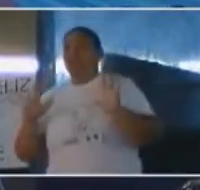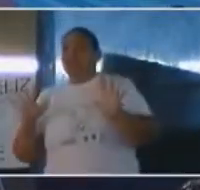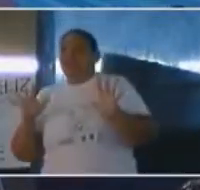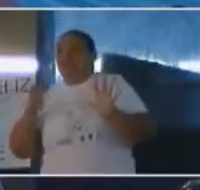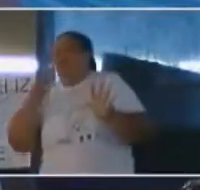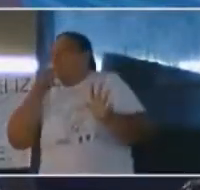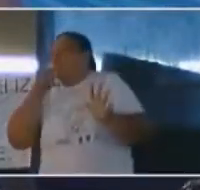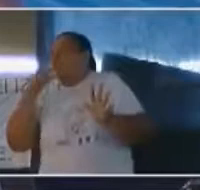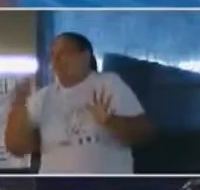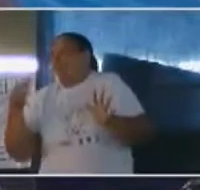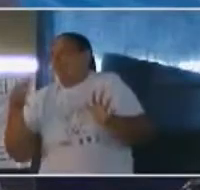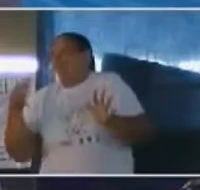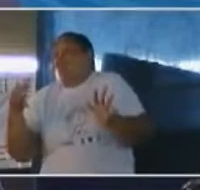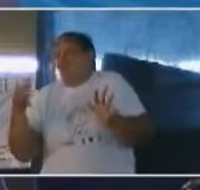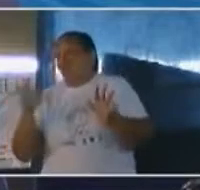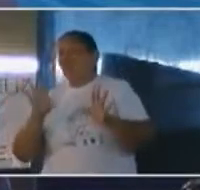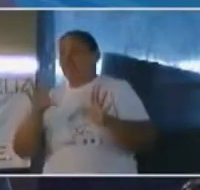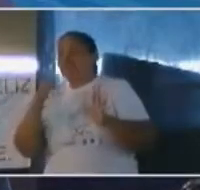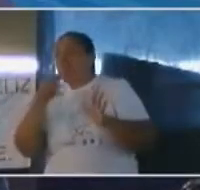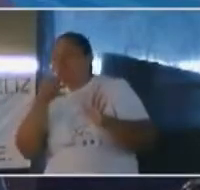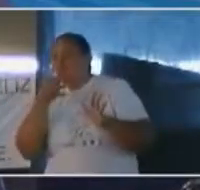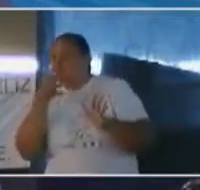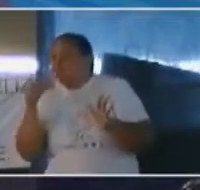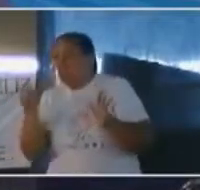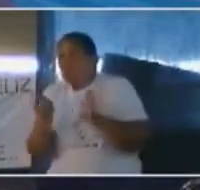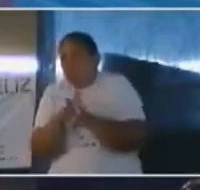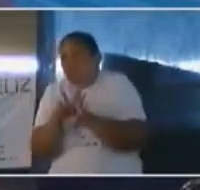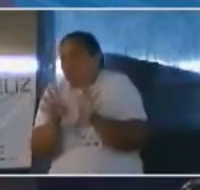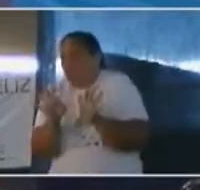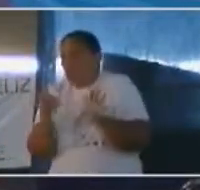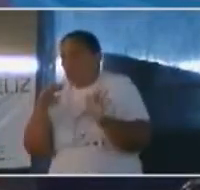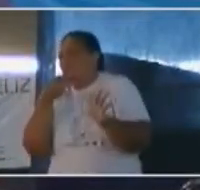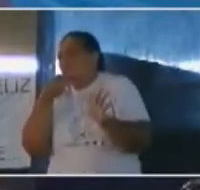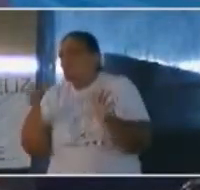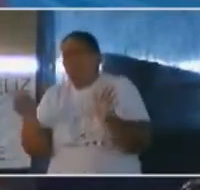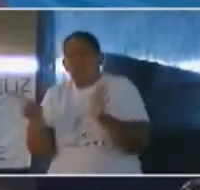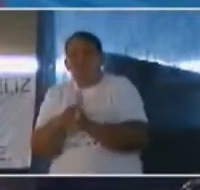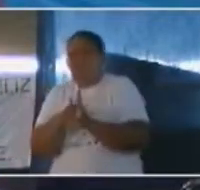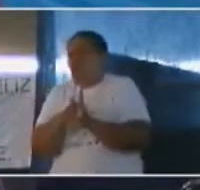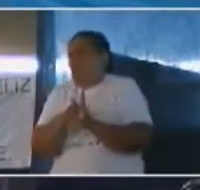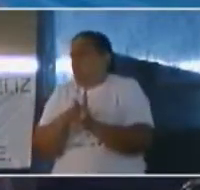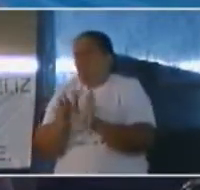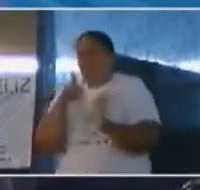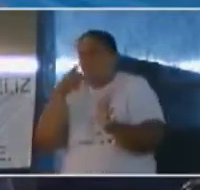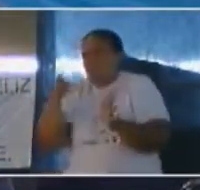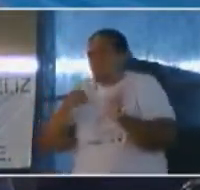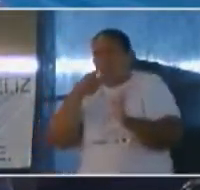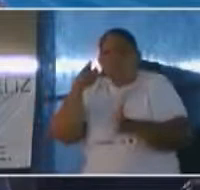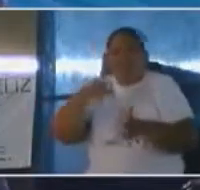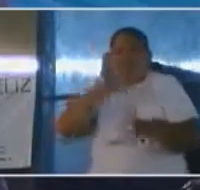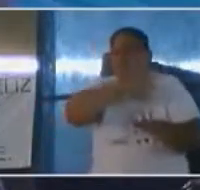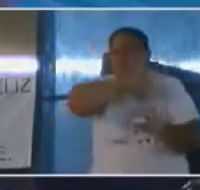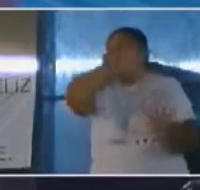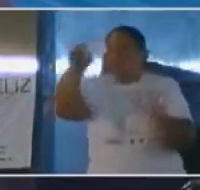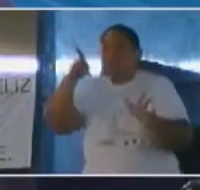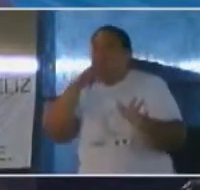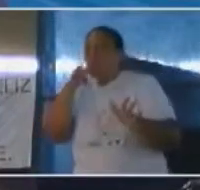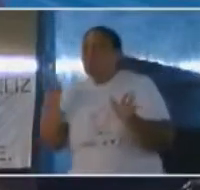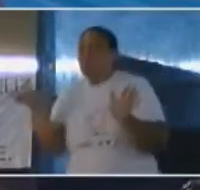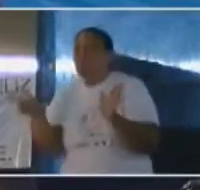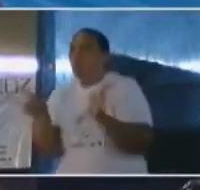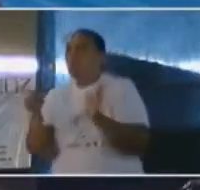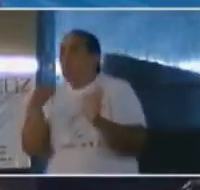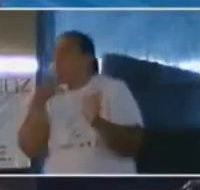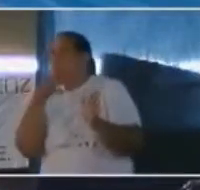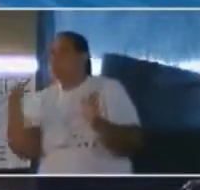matérias. Todo mundo tem uma opinião sobre tudo e está disposto a morrer por ela. Parece que falta